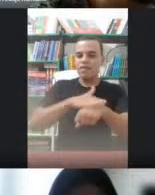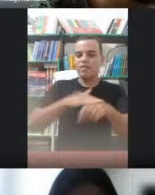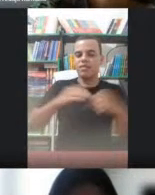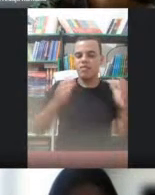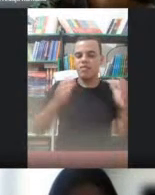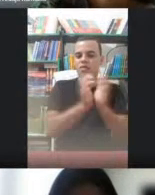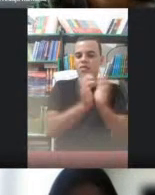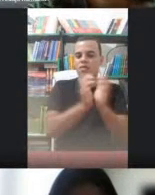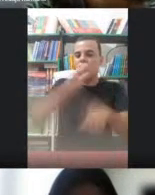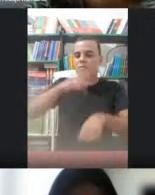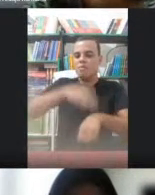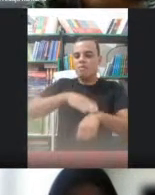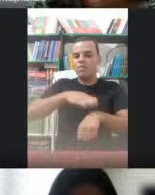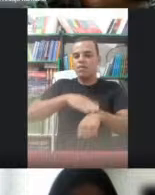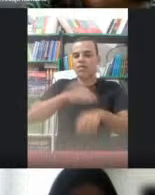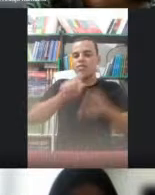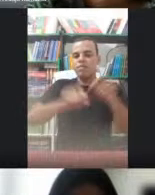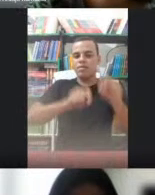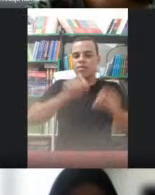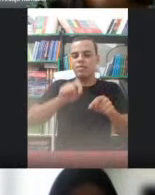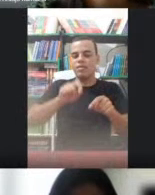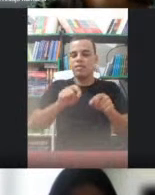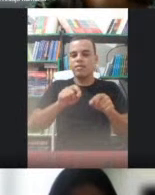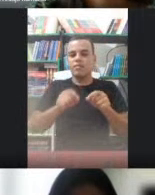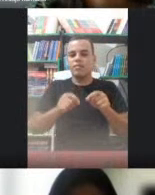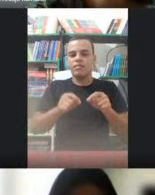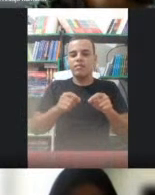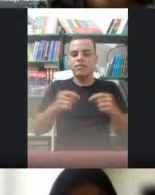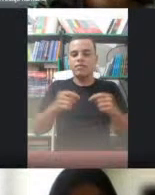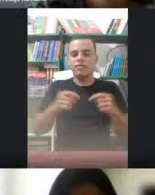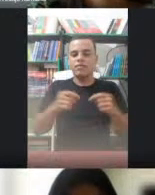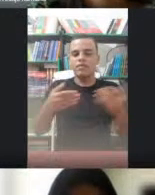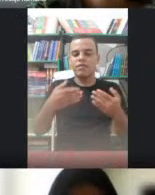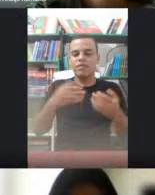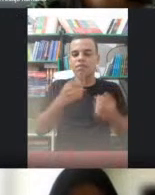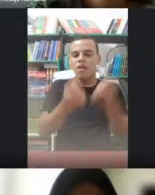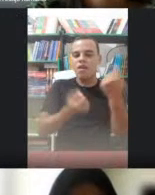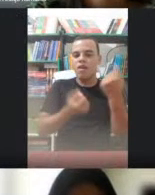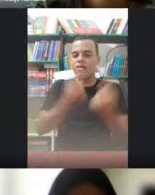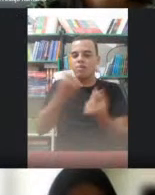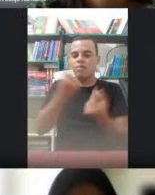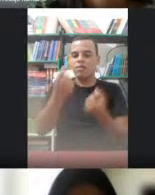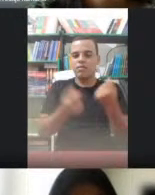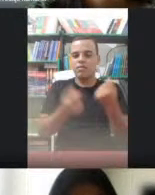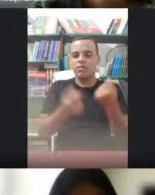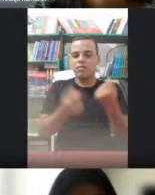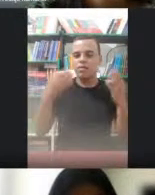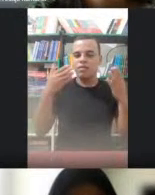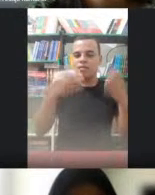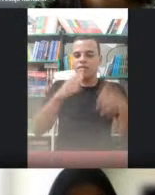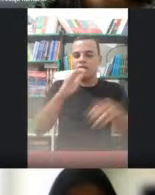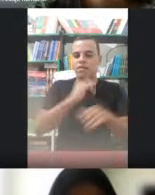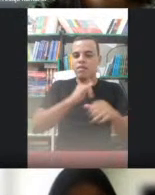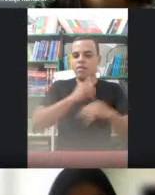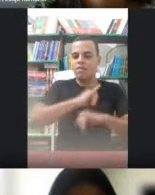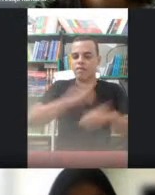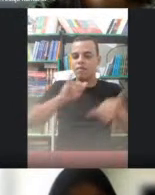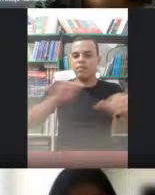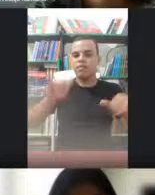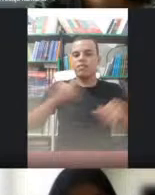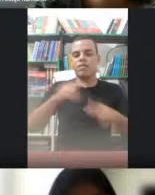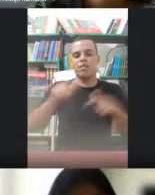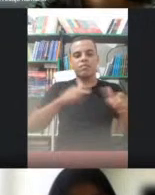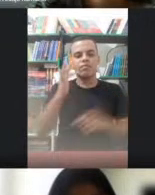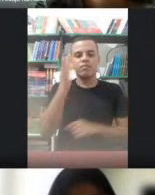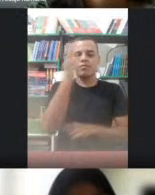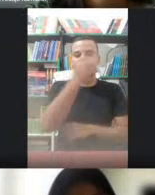momento de também, eu acho que traçar alguns encaminhamentos, alguns desdobramentos também para um trabalho futuro, né? Então, fico